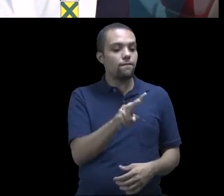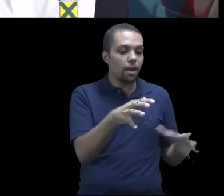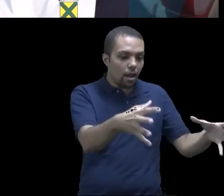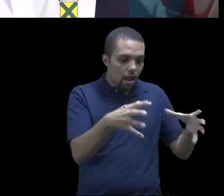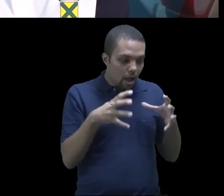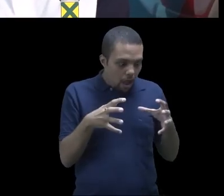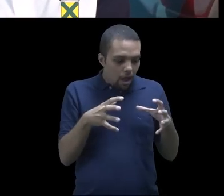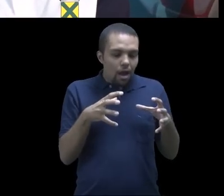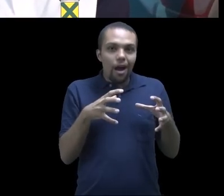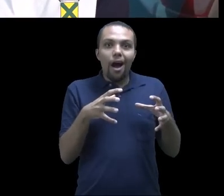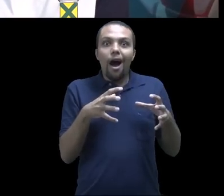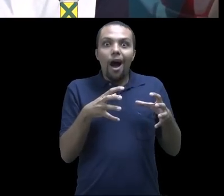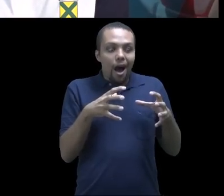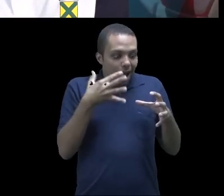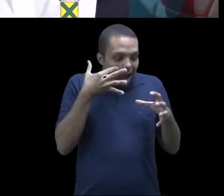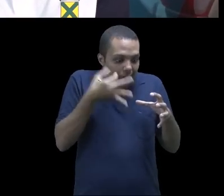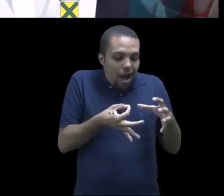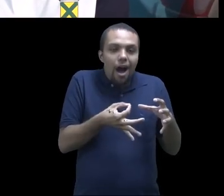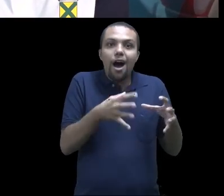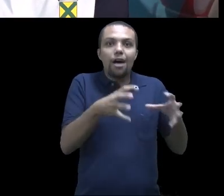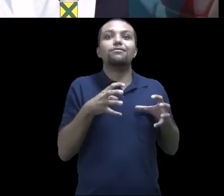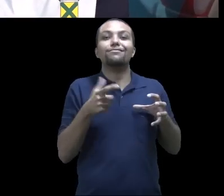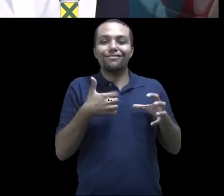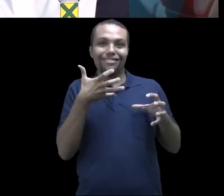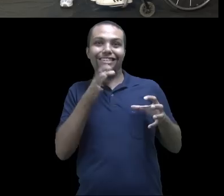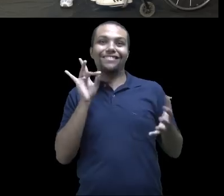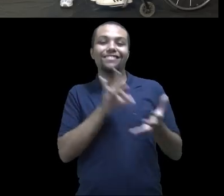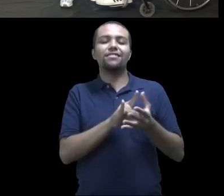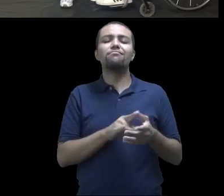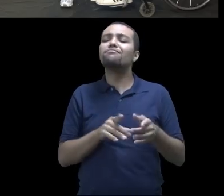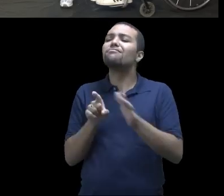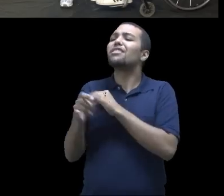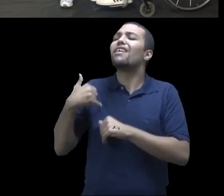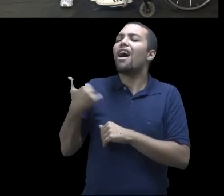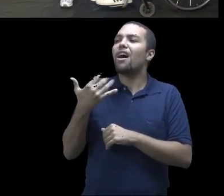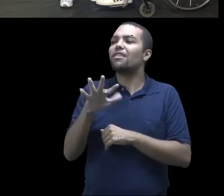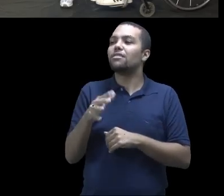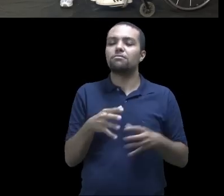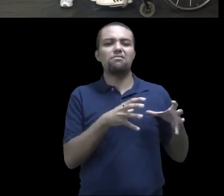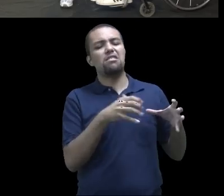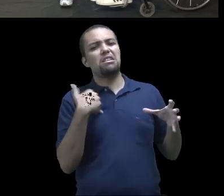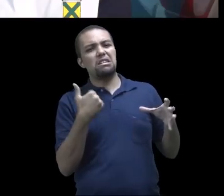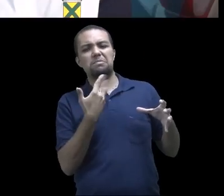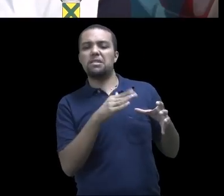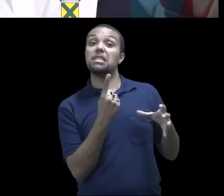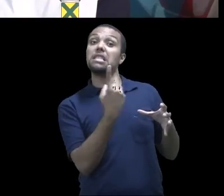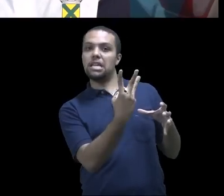peguei uma bola colorida e fiquei apaixonada, nunca mais larguei. E isso quantos anos você tinha, Micaela? Eu